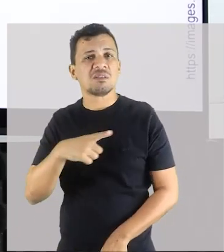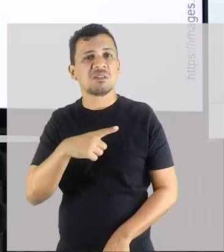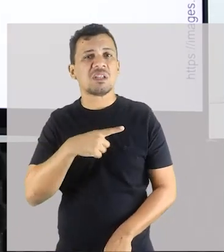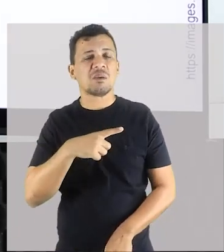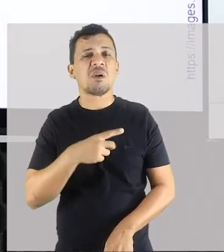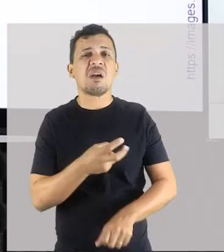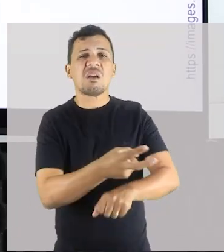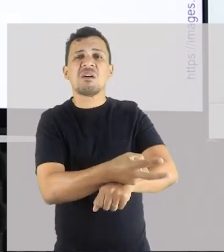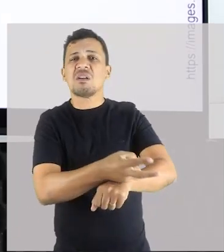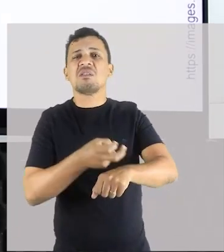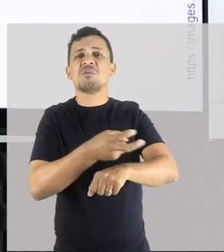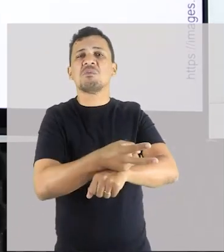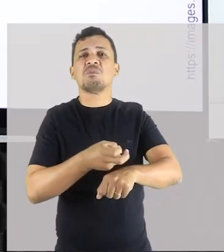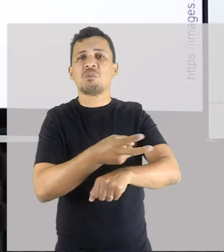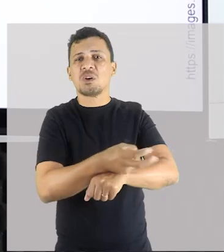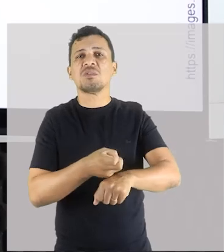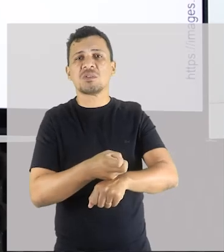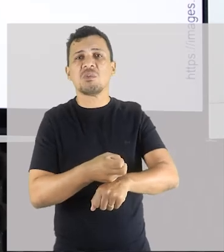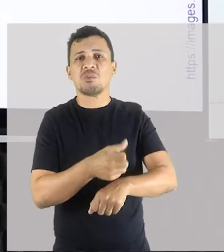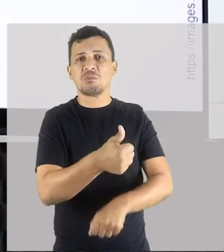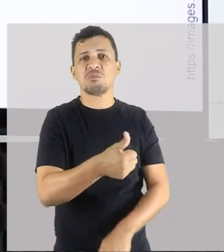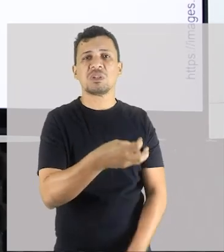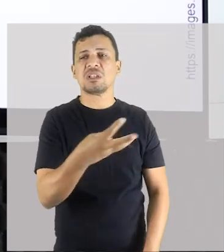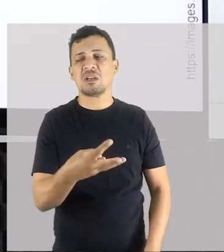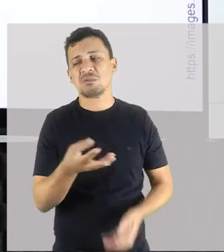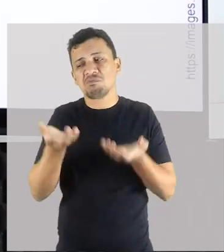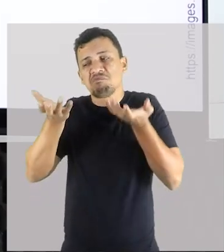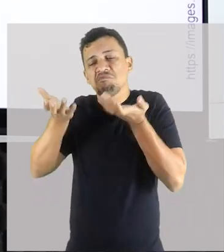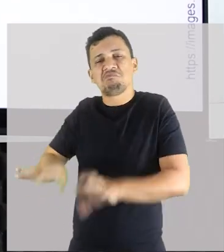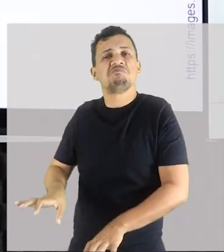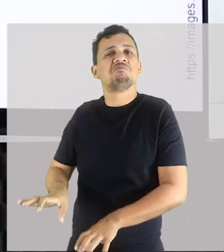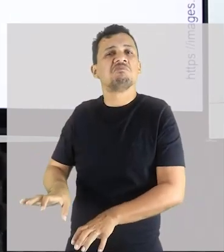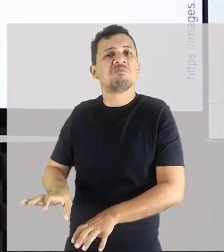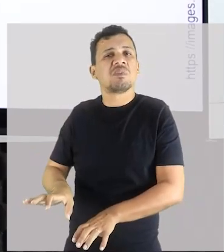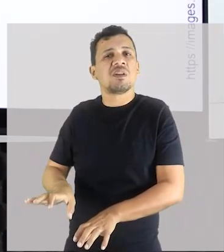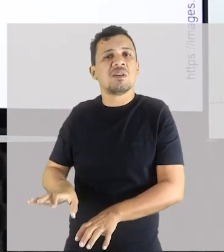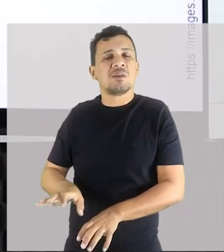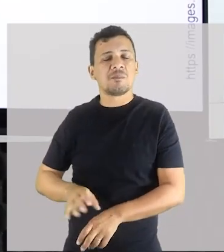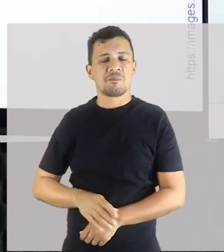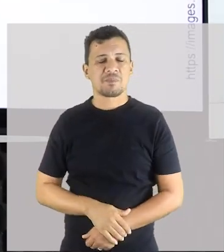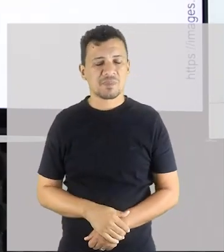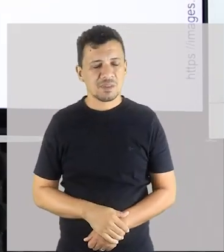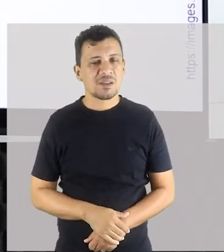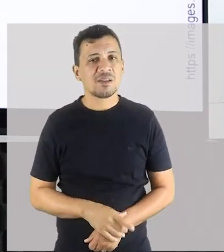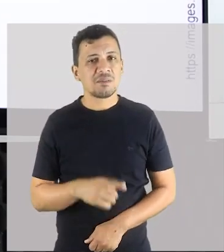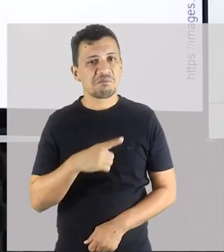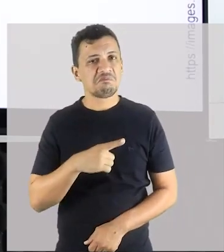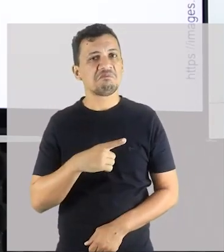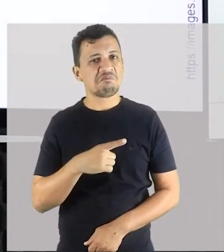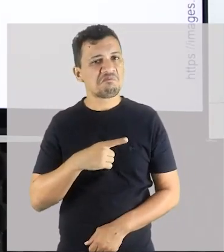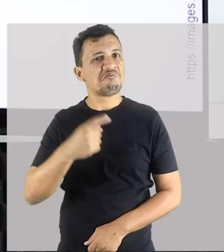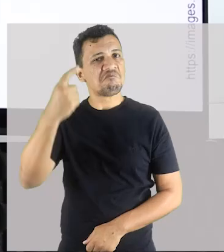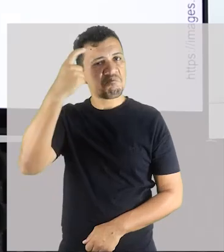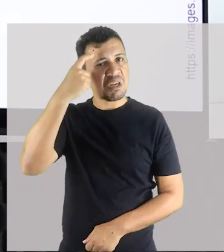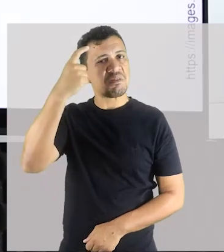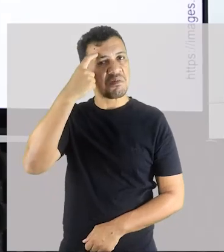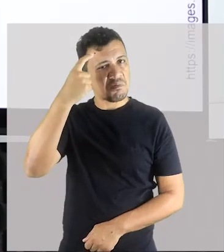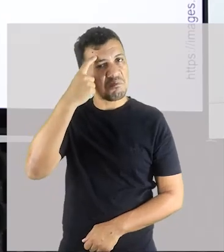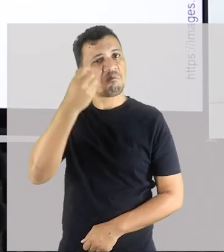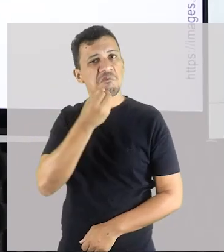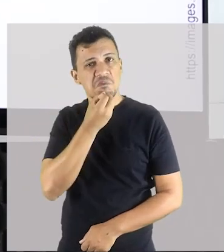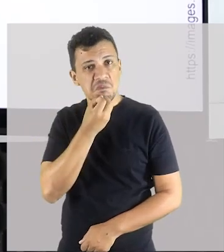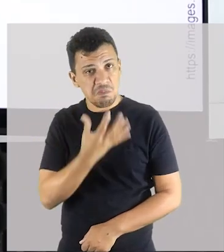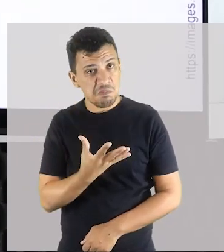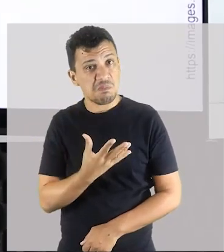coroa inglesa com as 13 colônias. Então foi um ato, né, muito bem pensado e muito